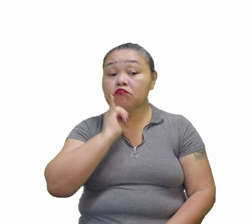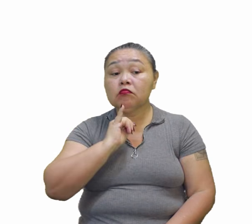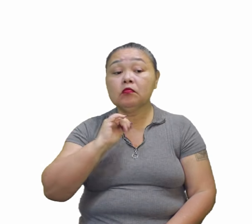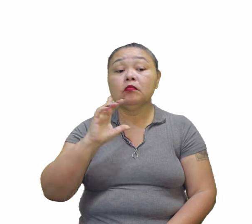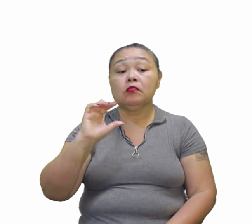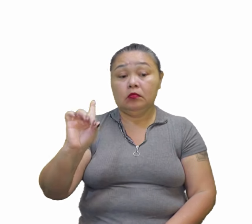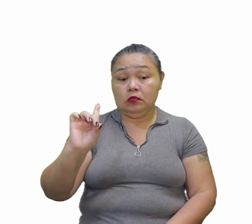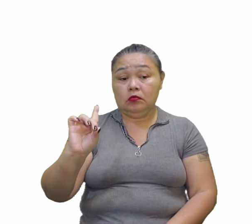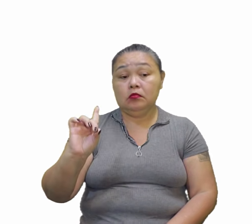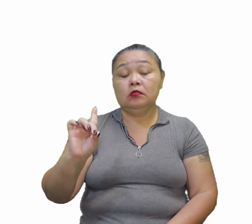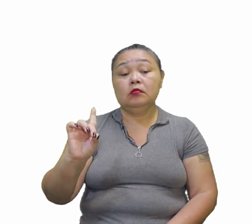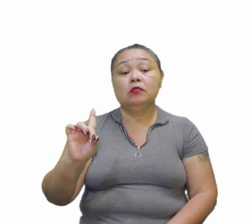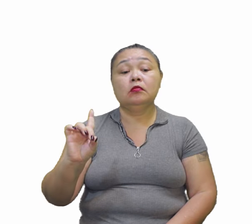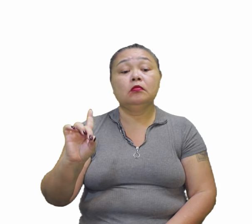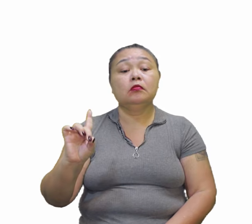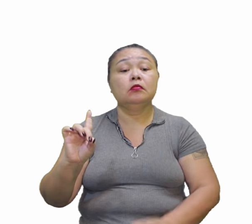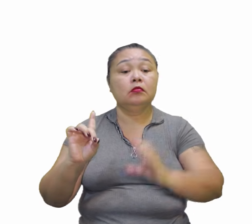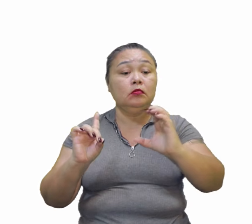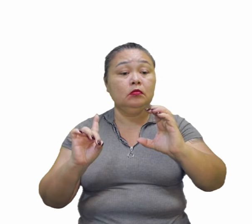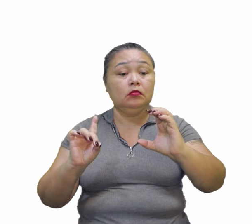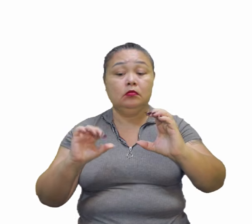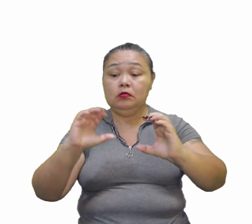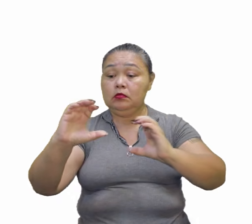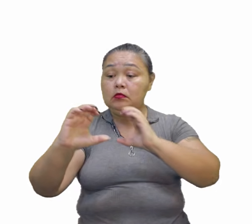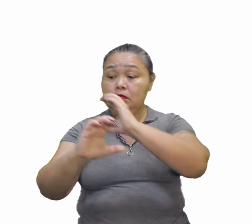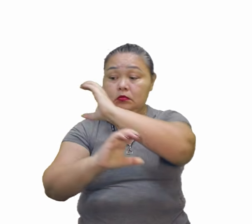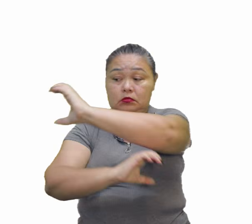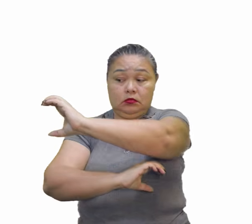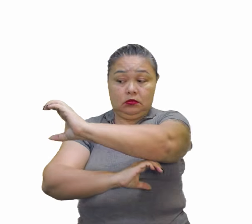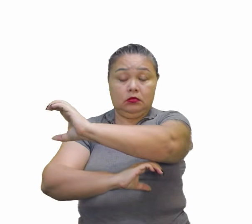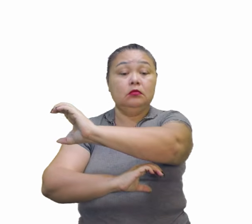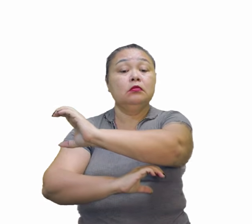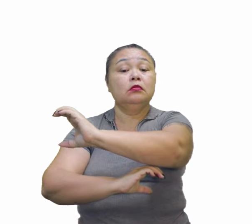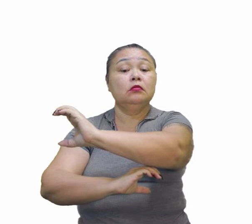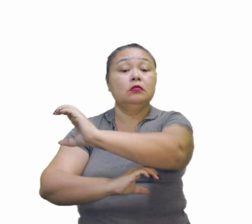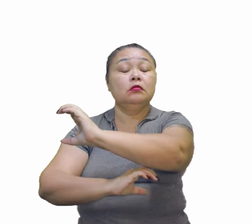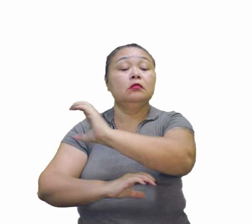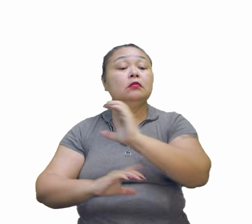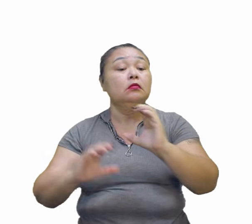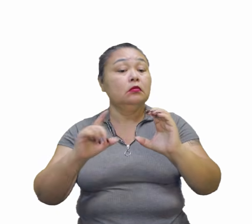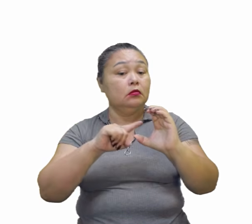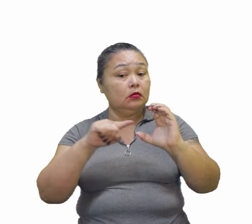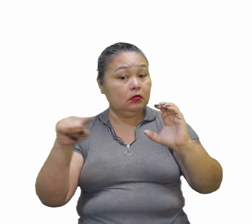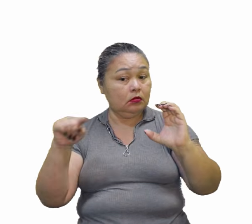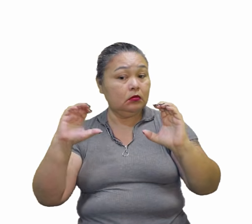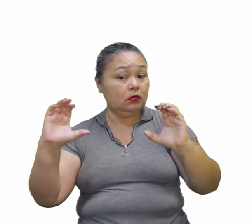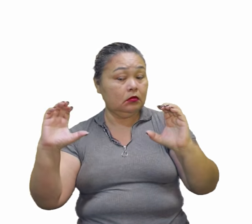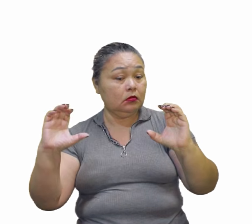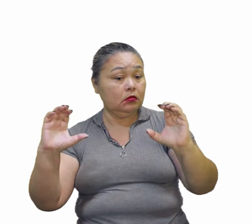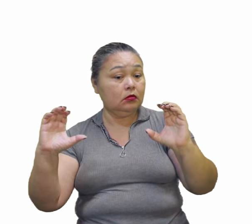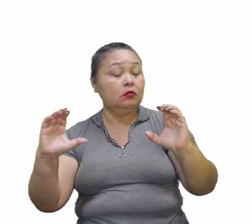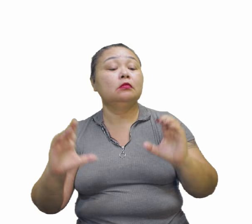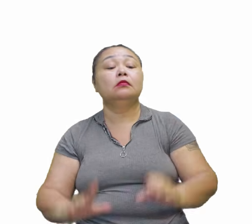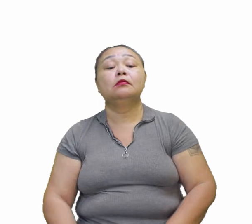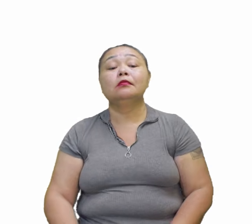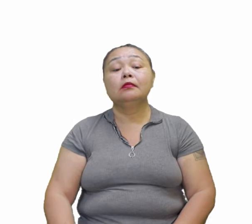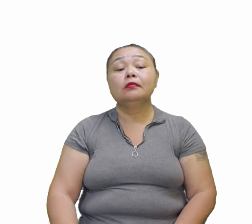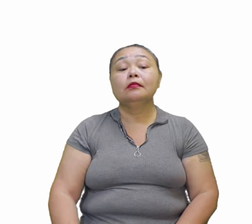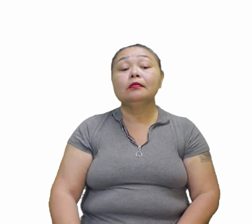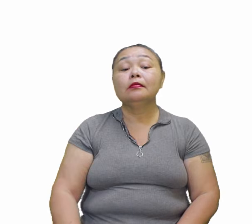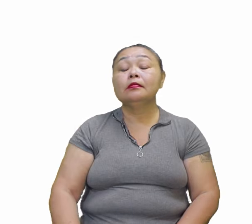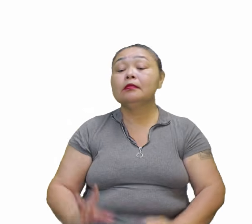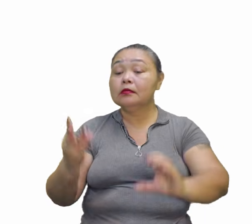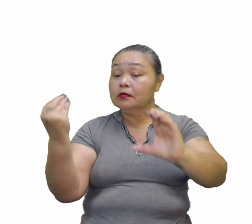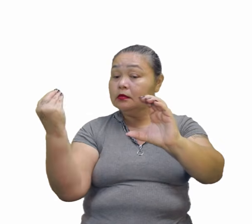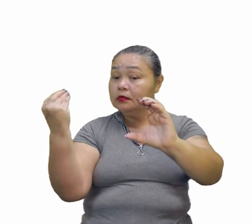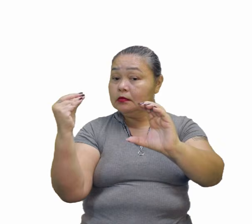pegar a letra D? Tem 1, 2, 3 átomos de carbono. Ó. A fórmula está aqui, ó, C3.